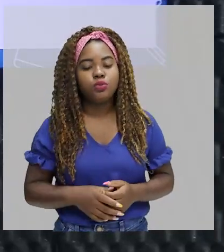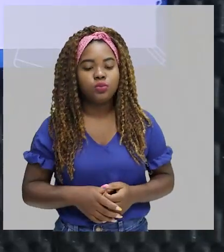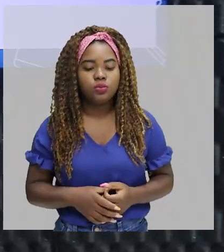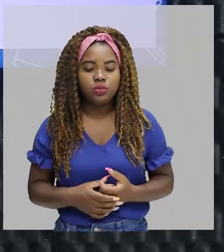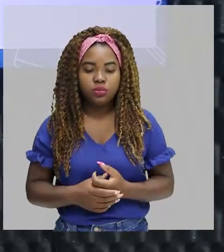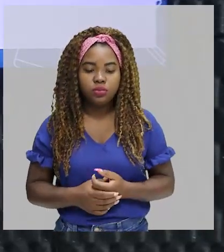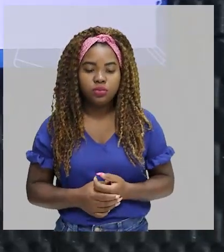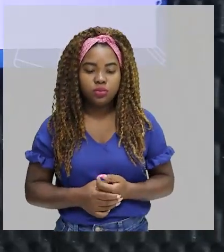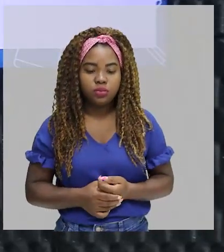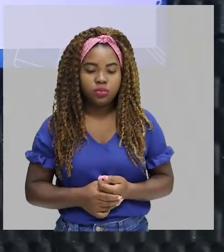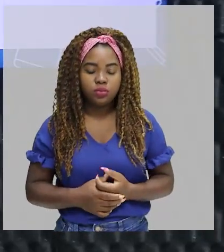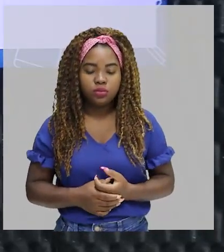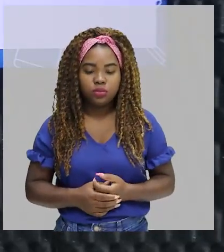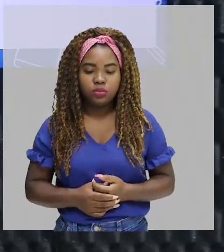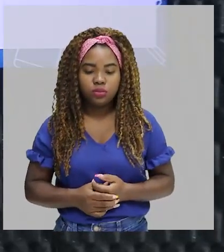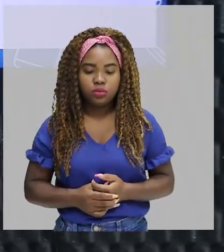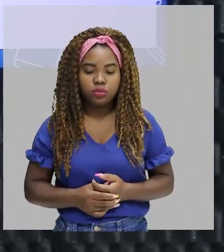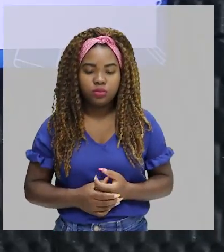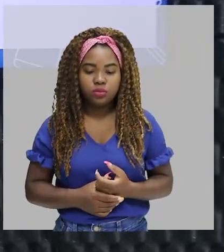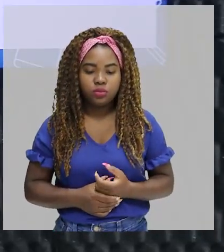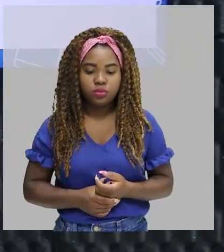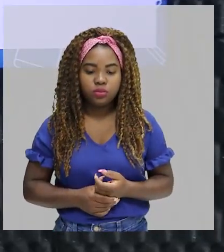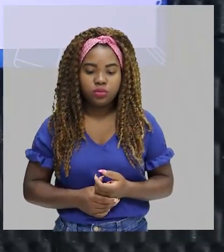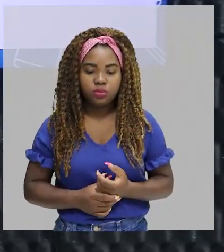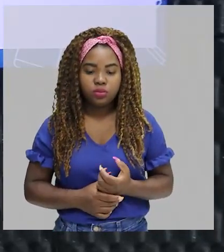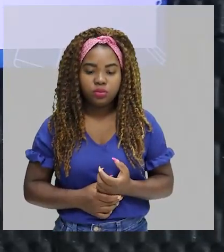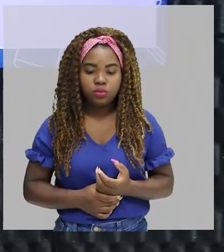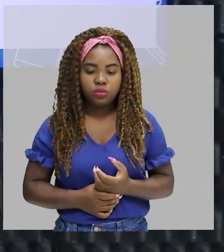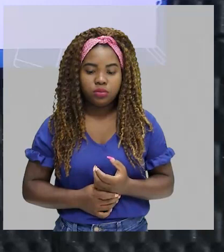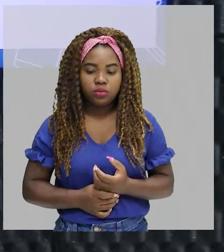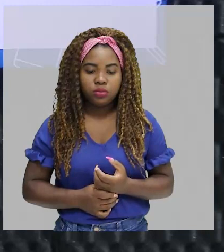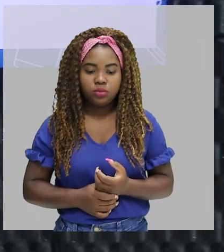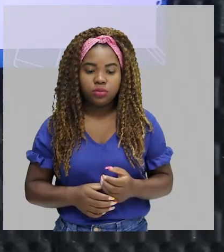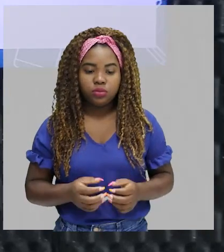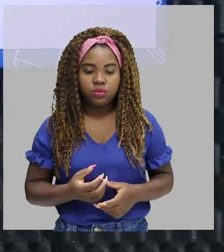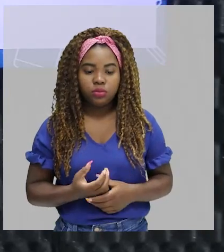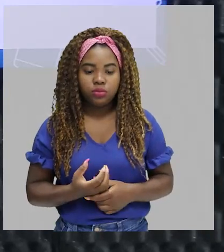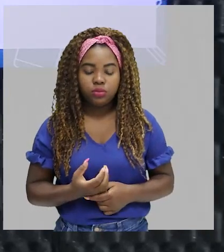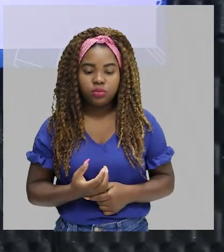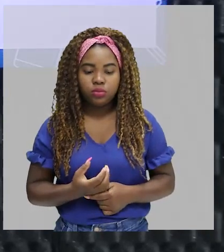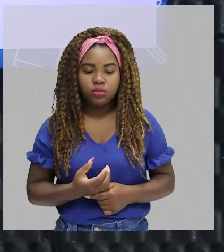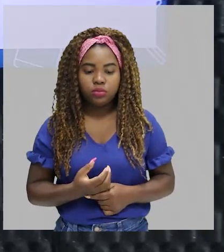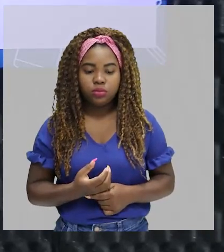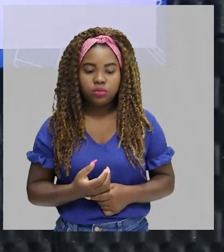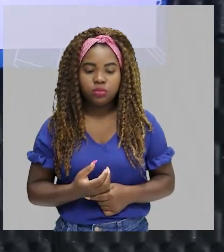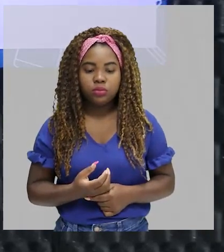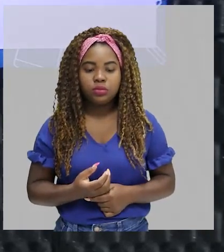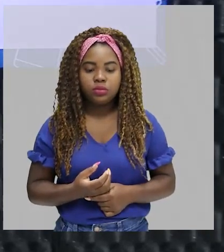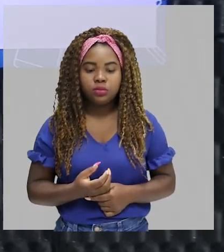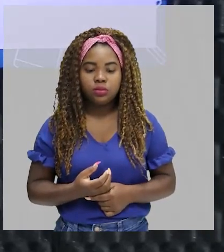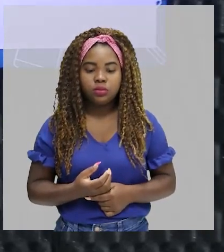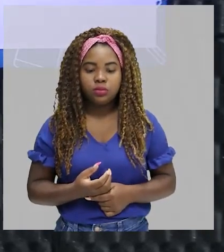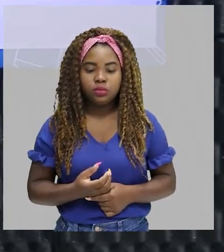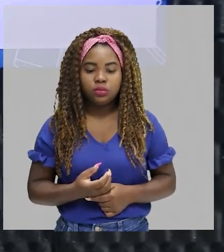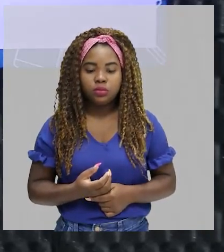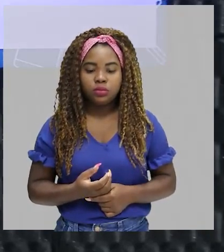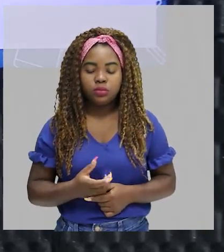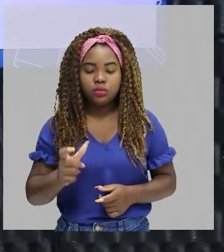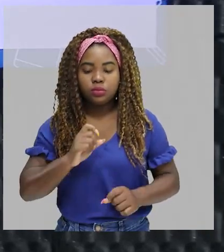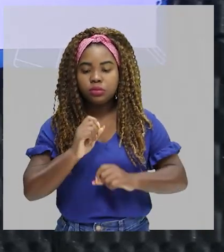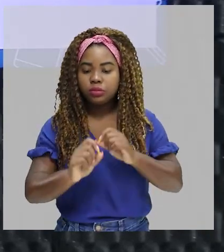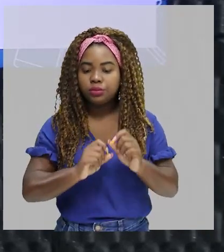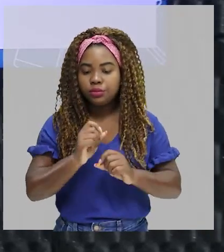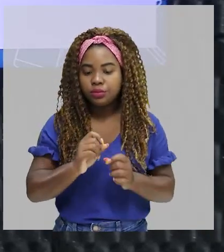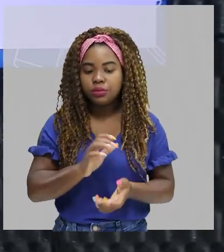servido. A diversion of resources from defense to civil research. O desvio de um recurso